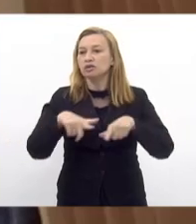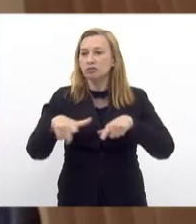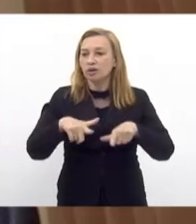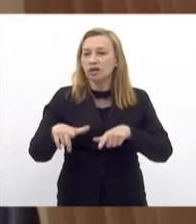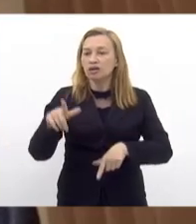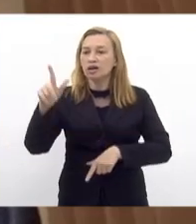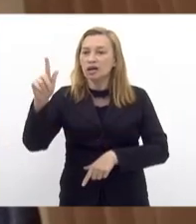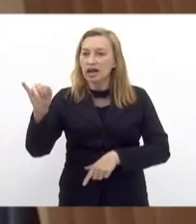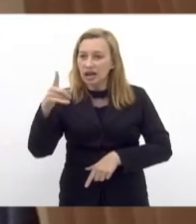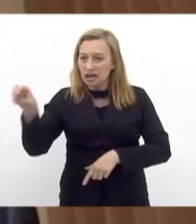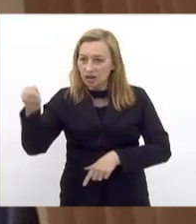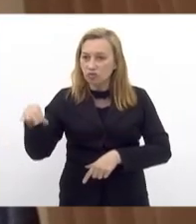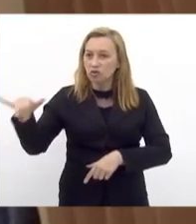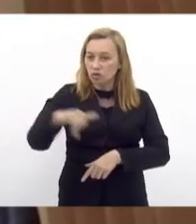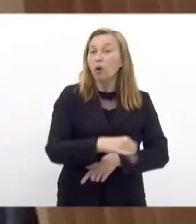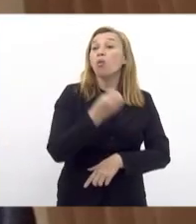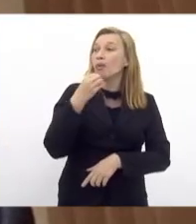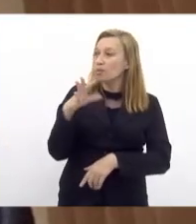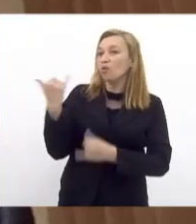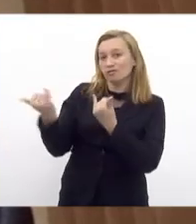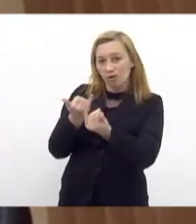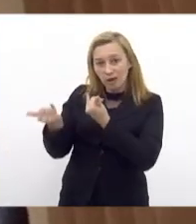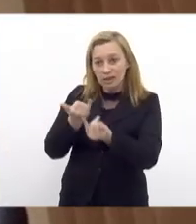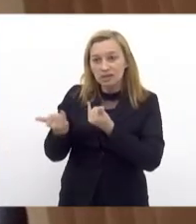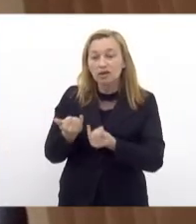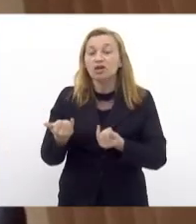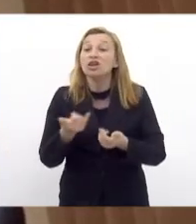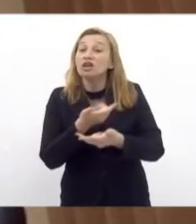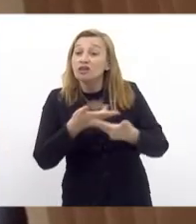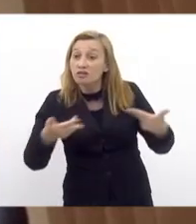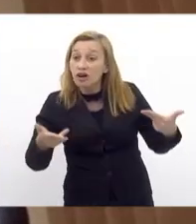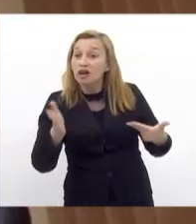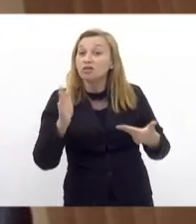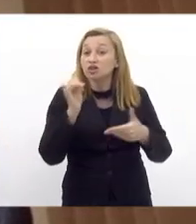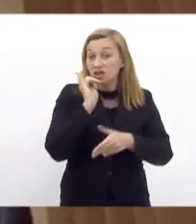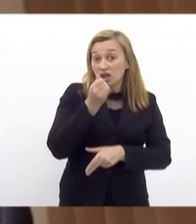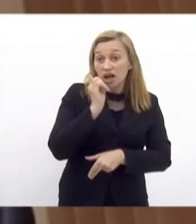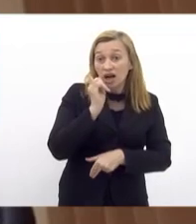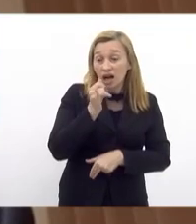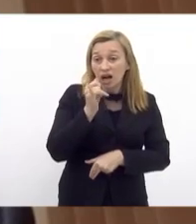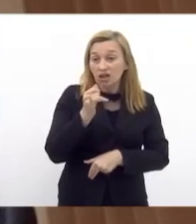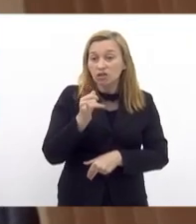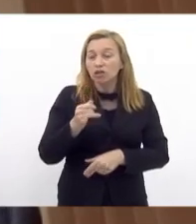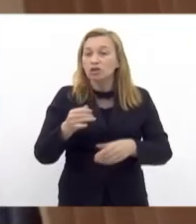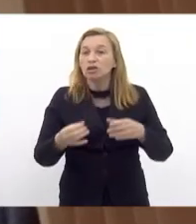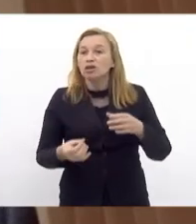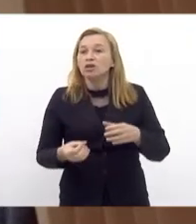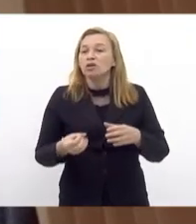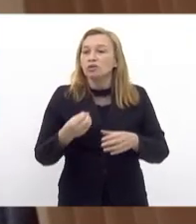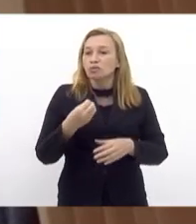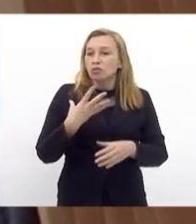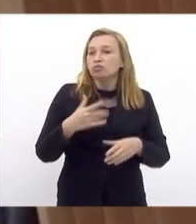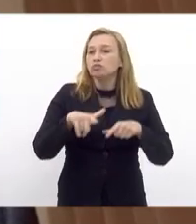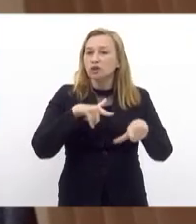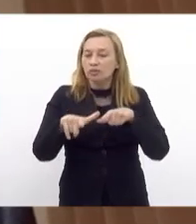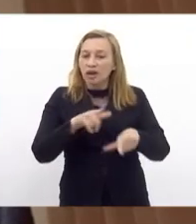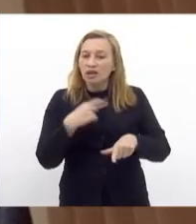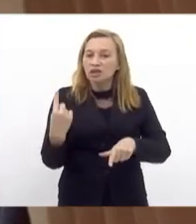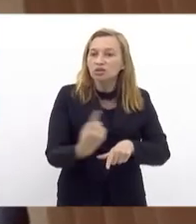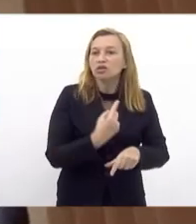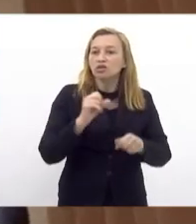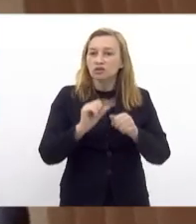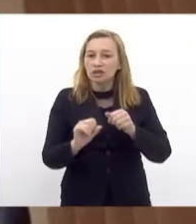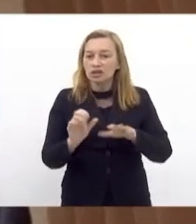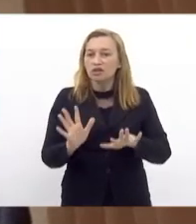Galeão. Isso também é uma boa notícia. E muito disso, eles relatam, fruto desse trabalho que nós fizemos, que era um dos gargalos